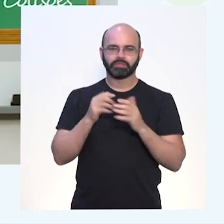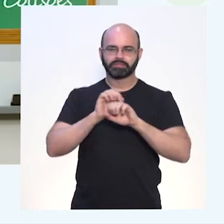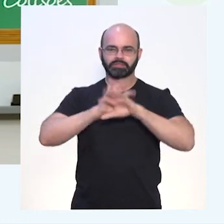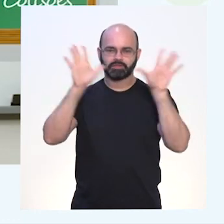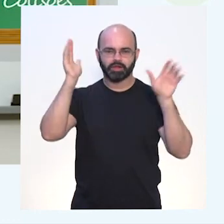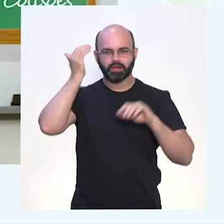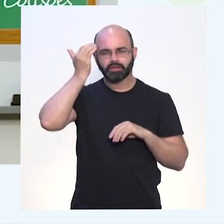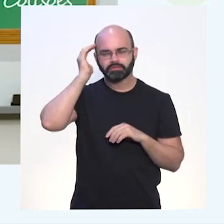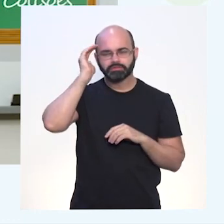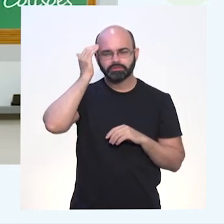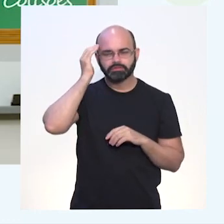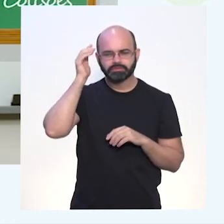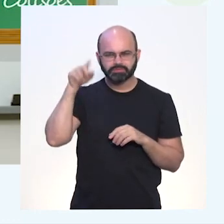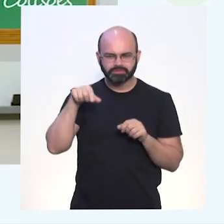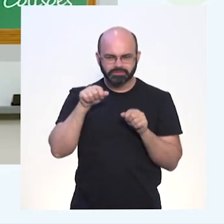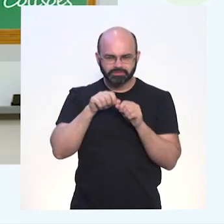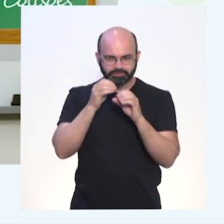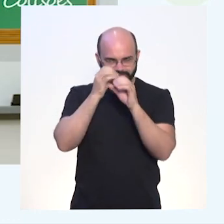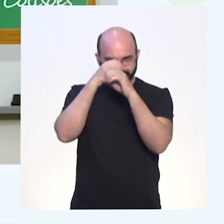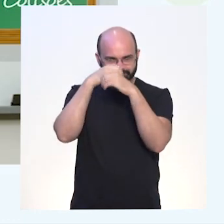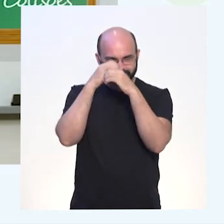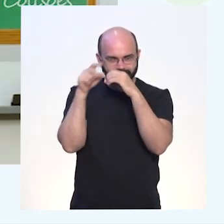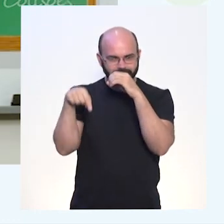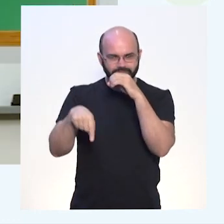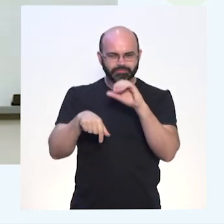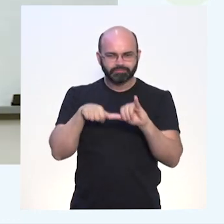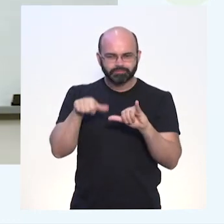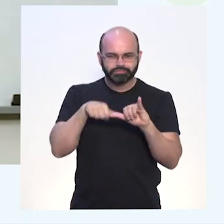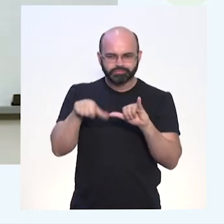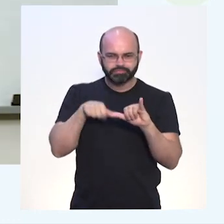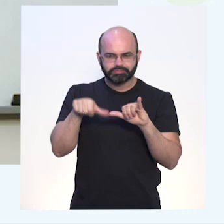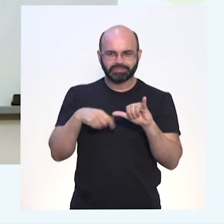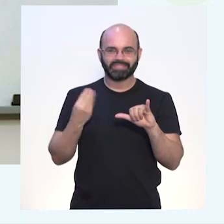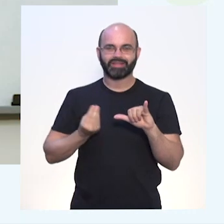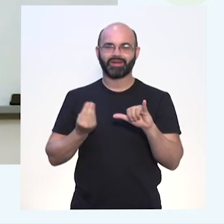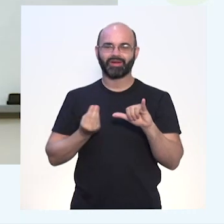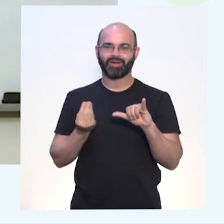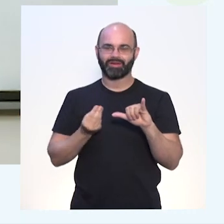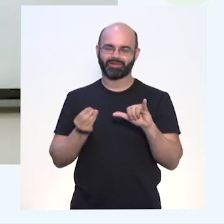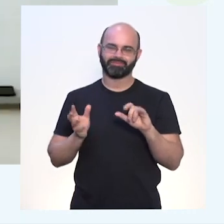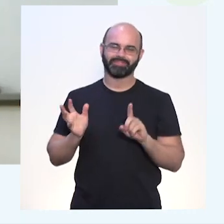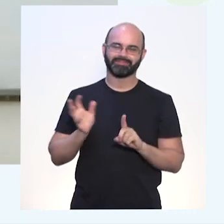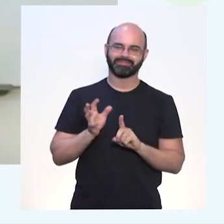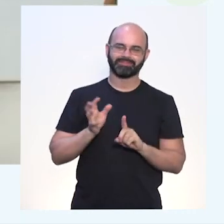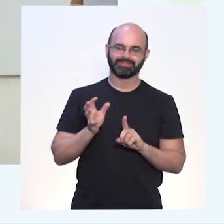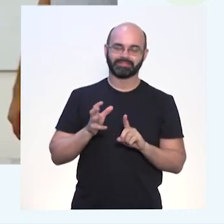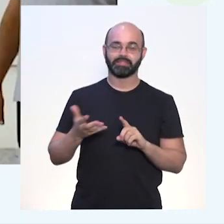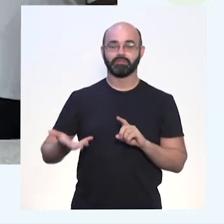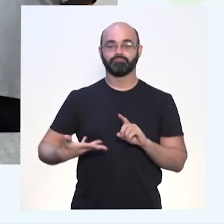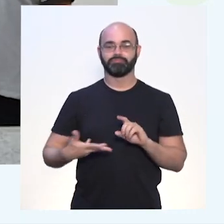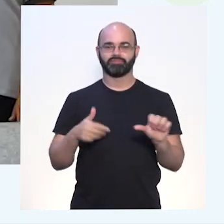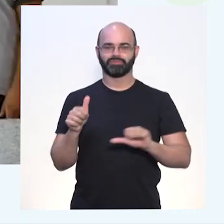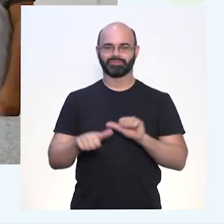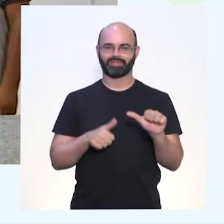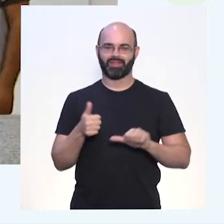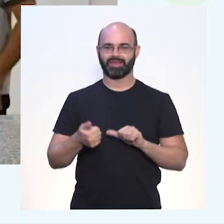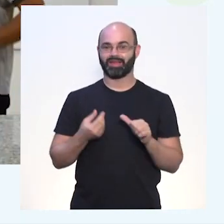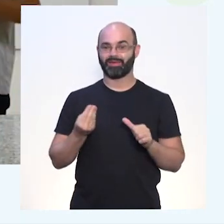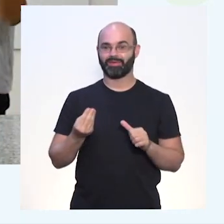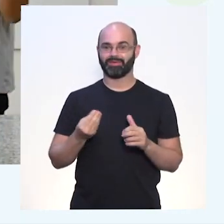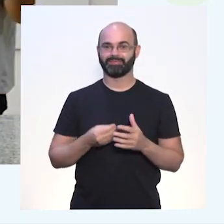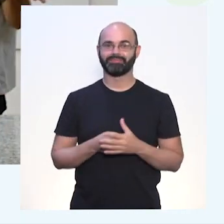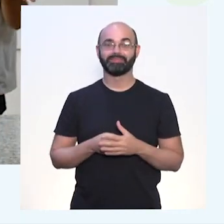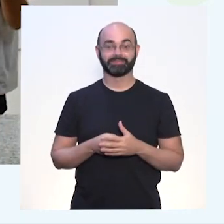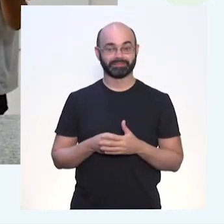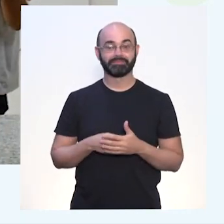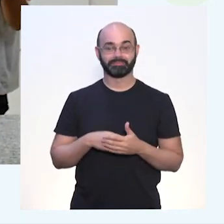microscópica, como isso funciona ali nas reações, como isso vai gerar essa interferência no tempo da nossa reação. Legal. Então